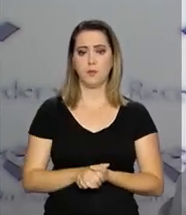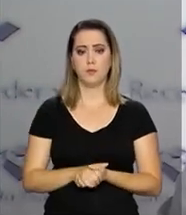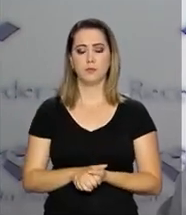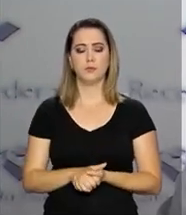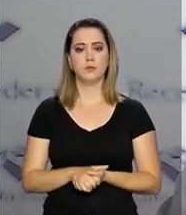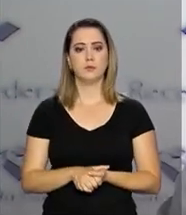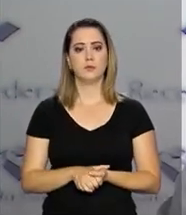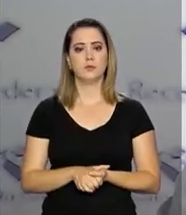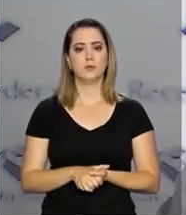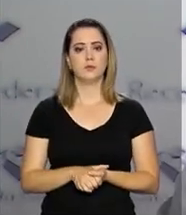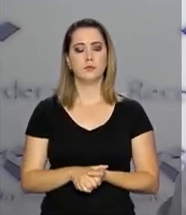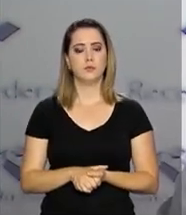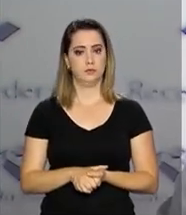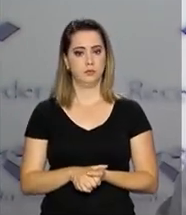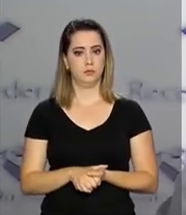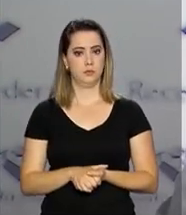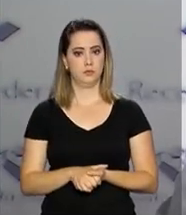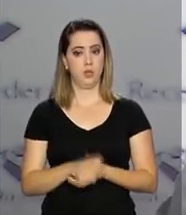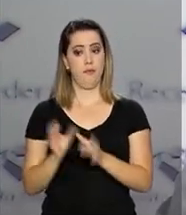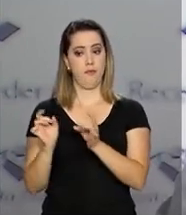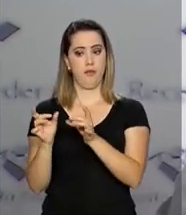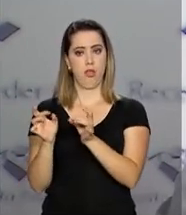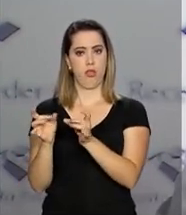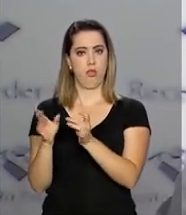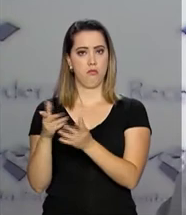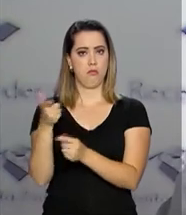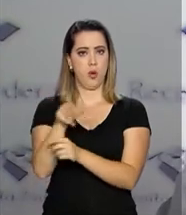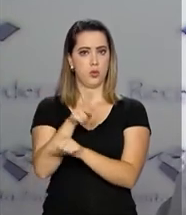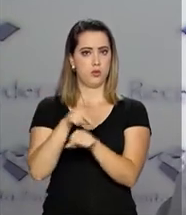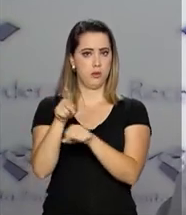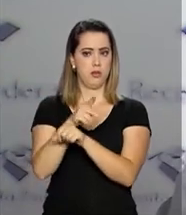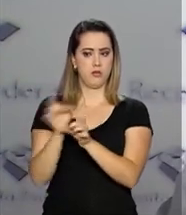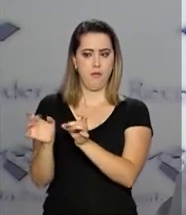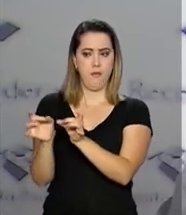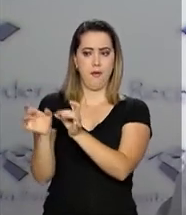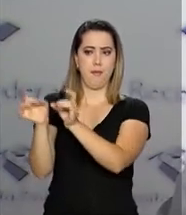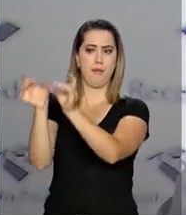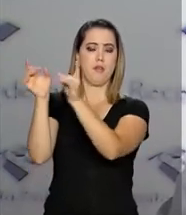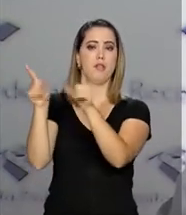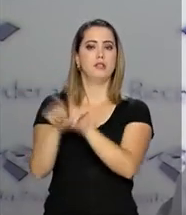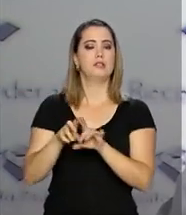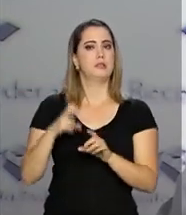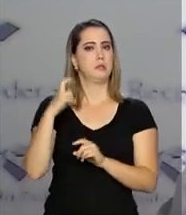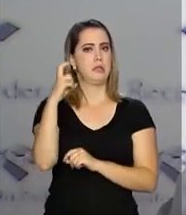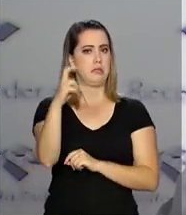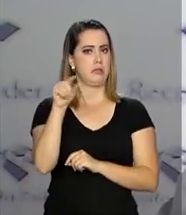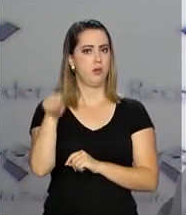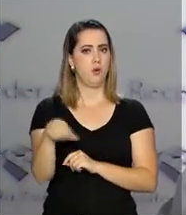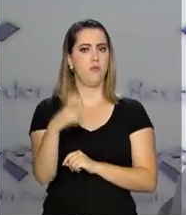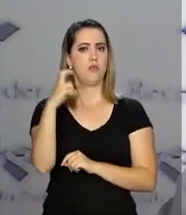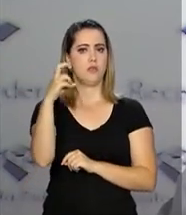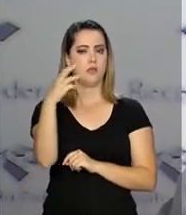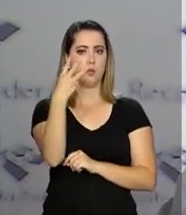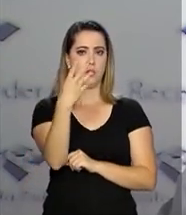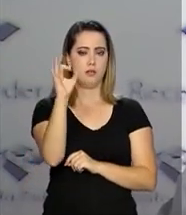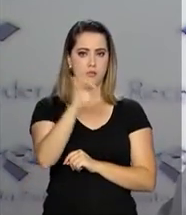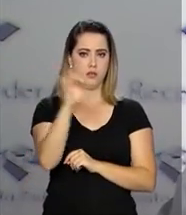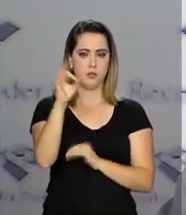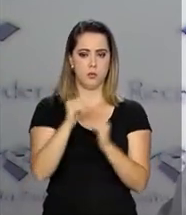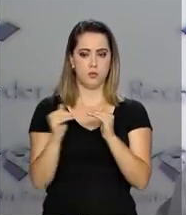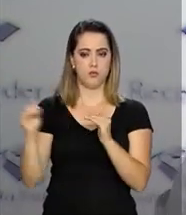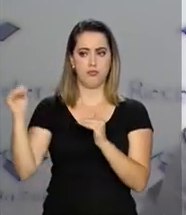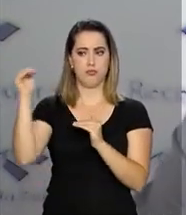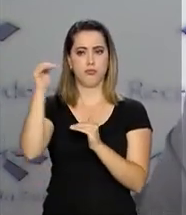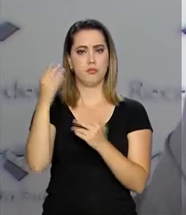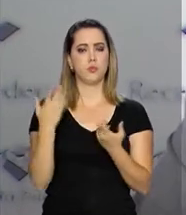e as importações que também o seu valor aumentado em 5,53 por cento